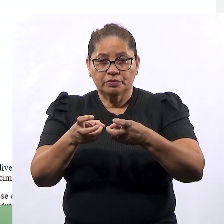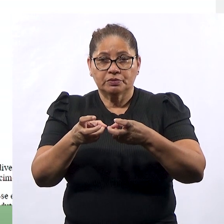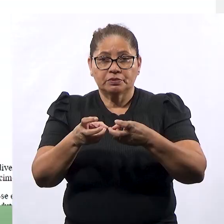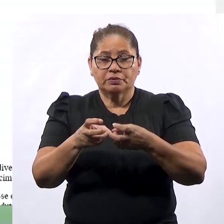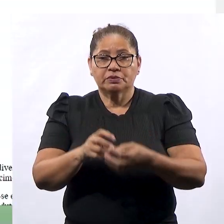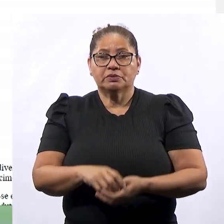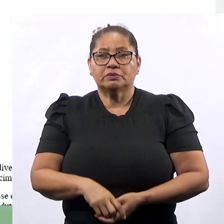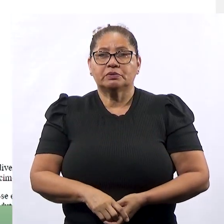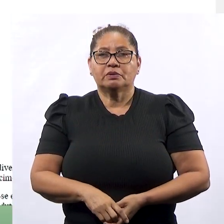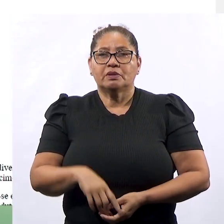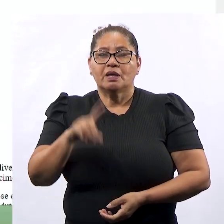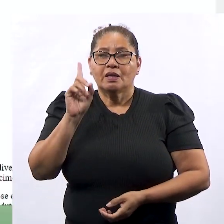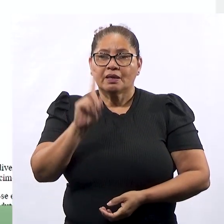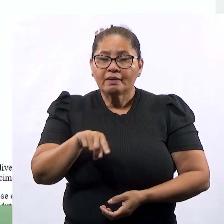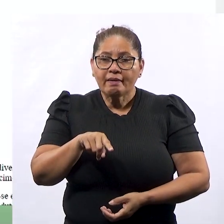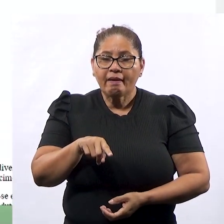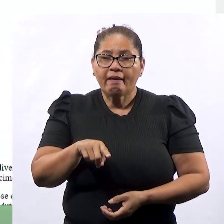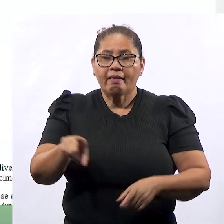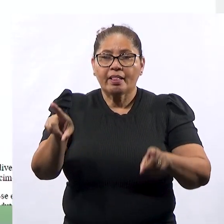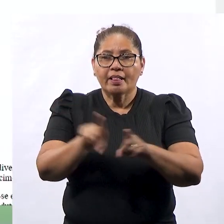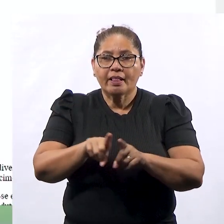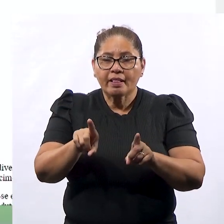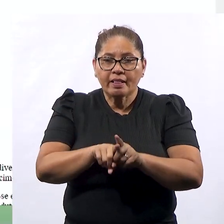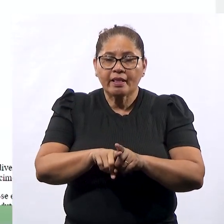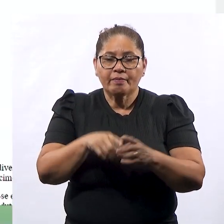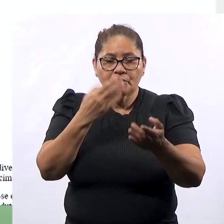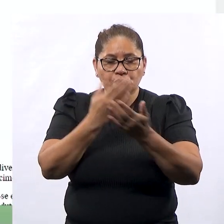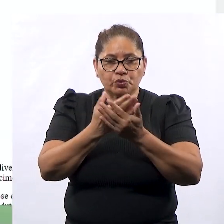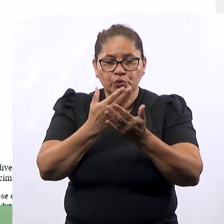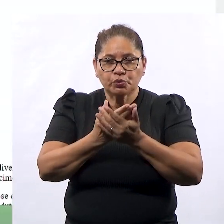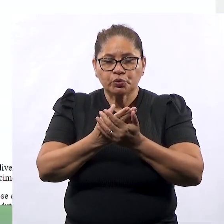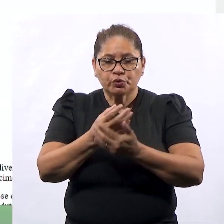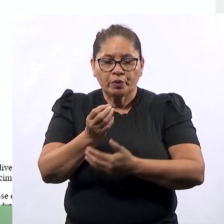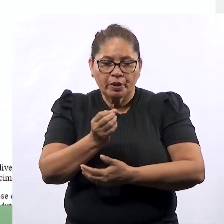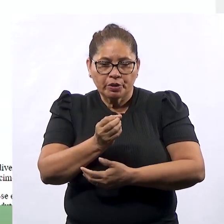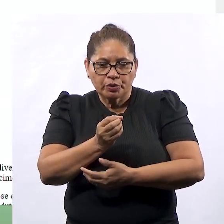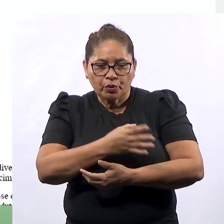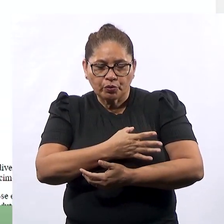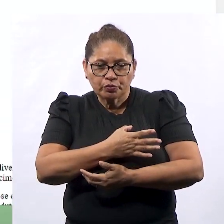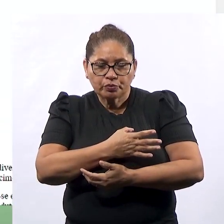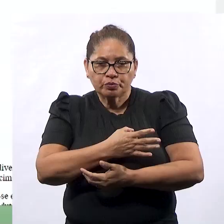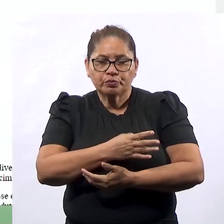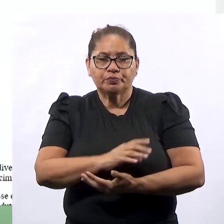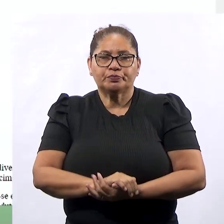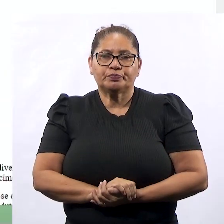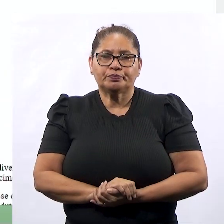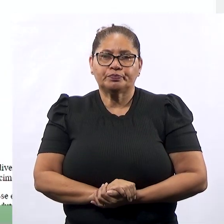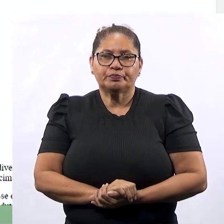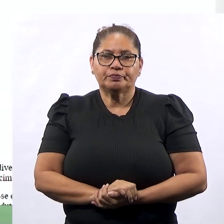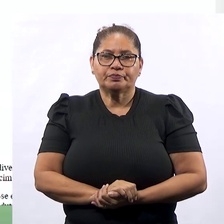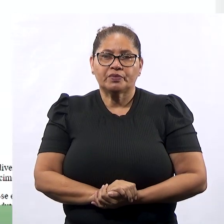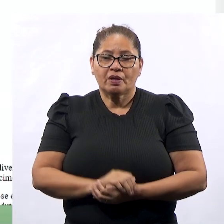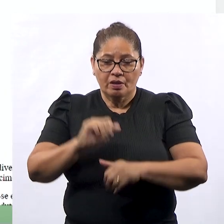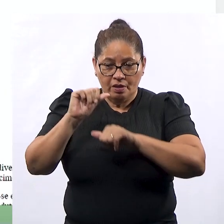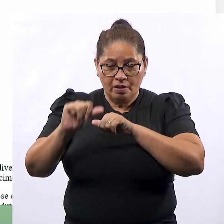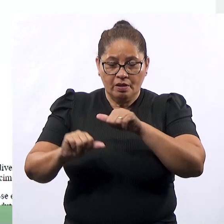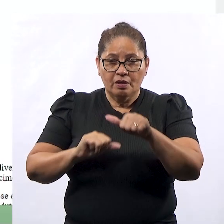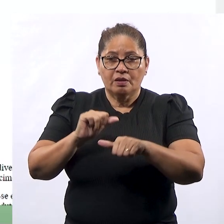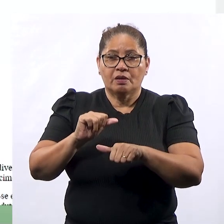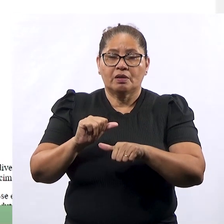concepção de avaliação, que é também os estudos mais recentes sobre